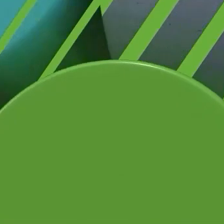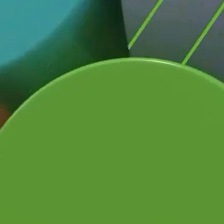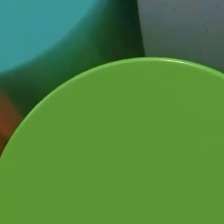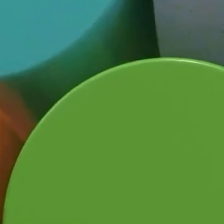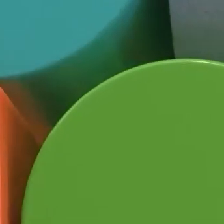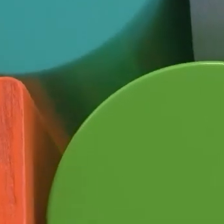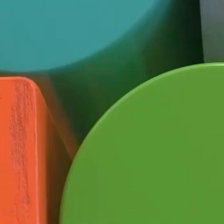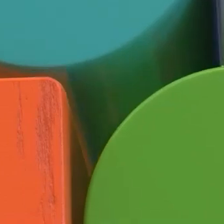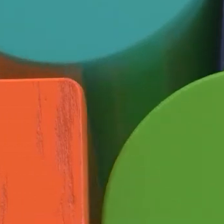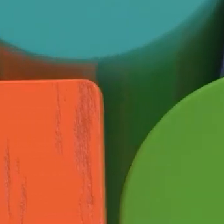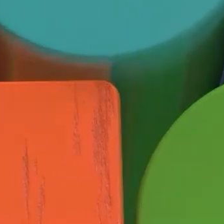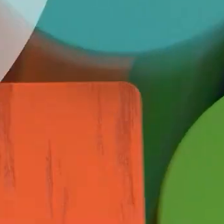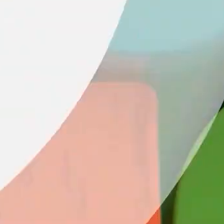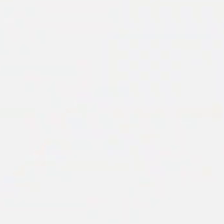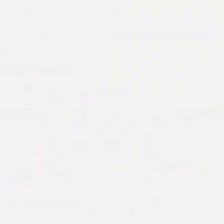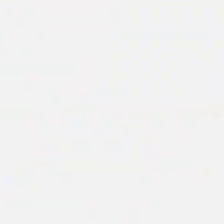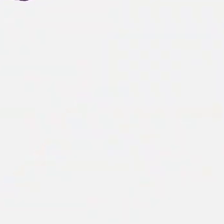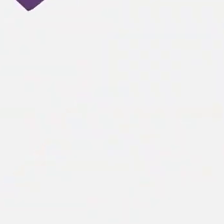Música